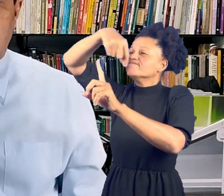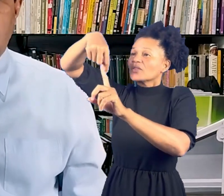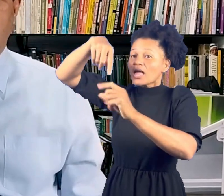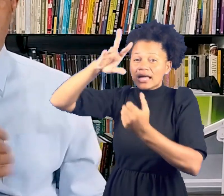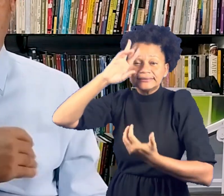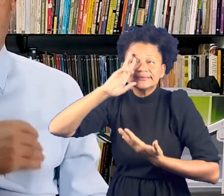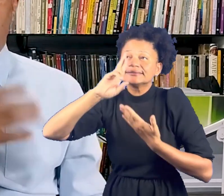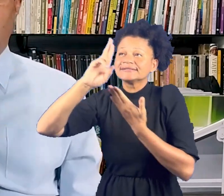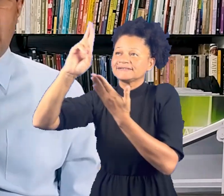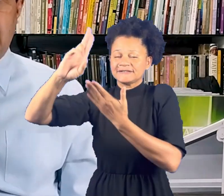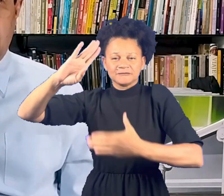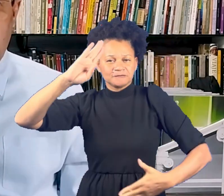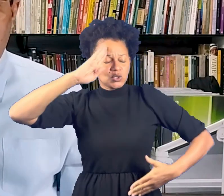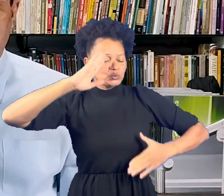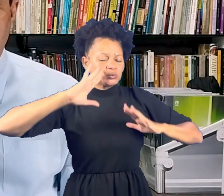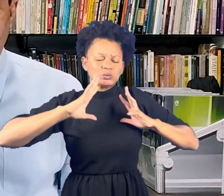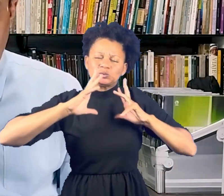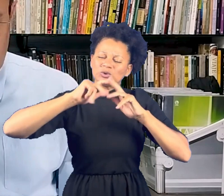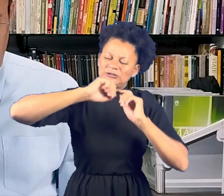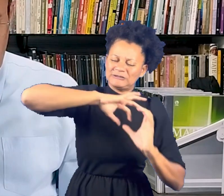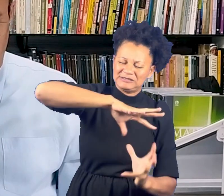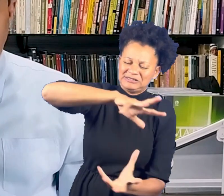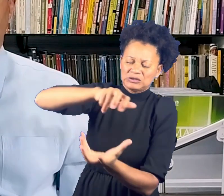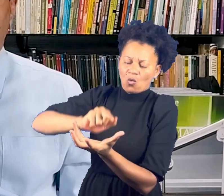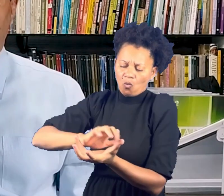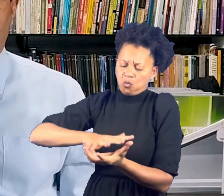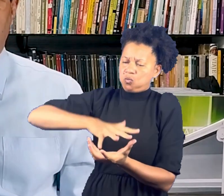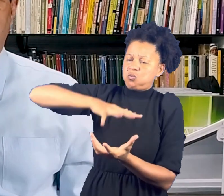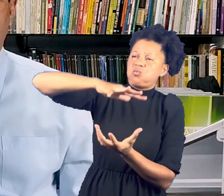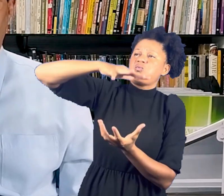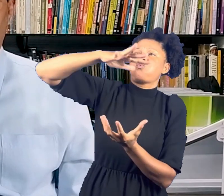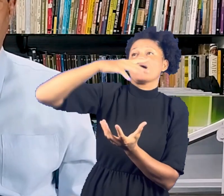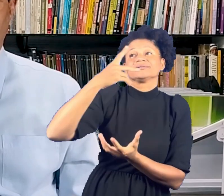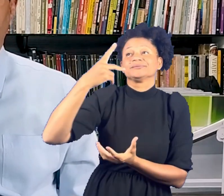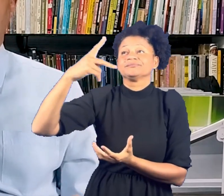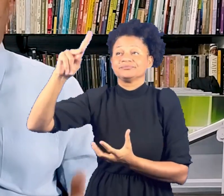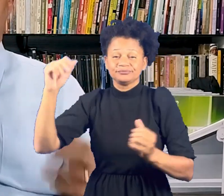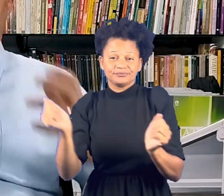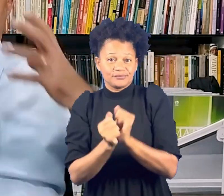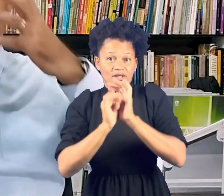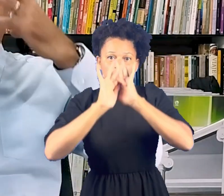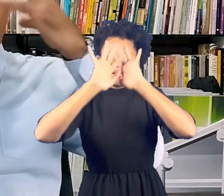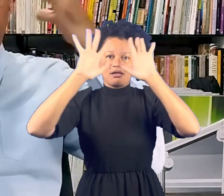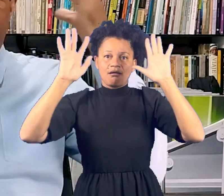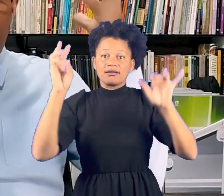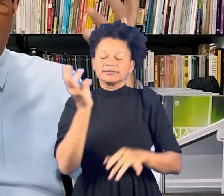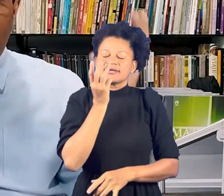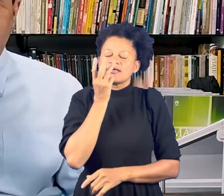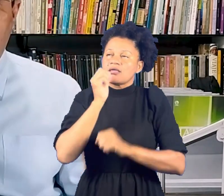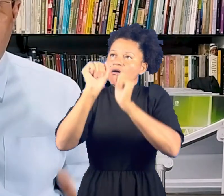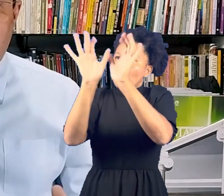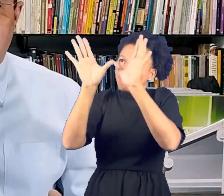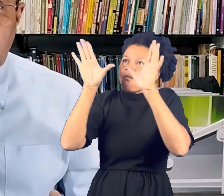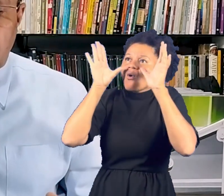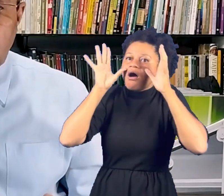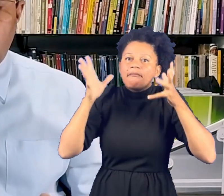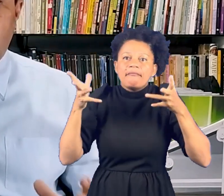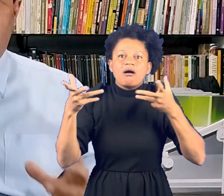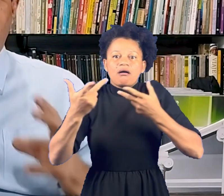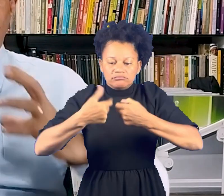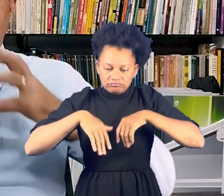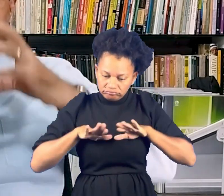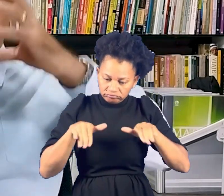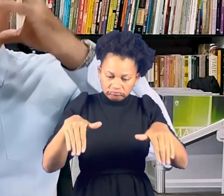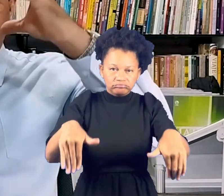dos exércitos, toda a terra está cheia da sua glória. Quando Isaías tem aquela visão magnífica